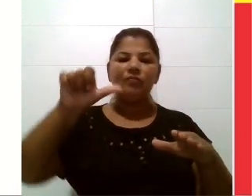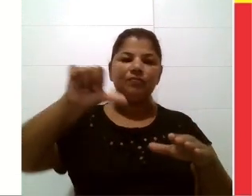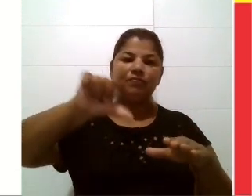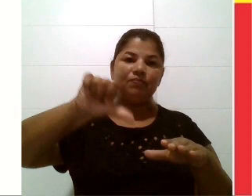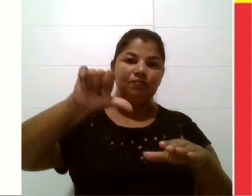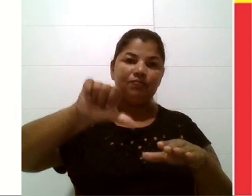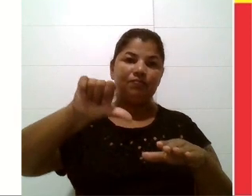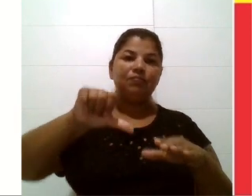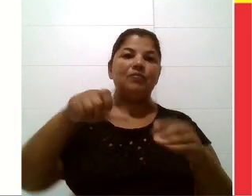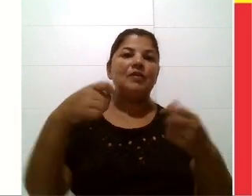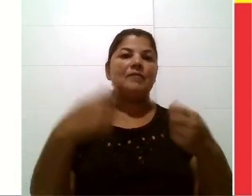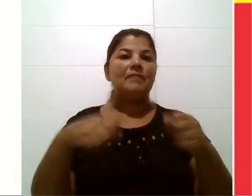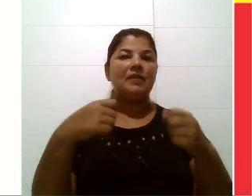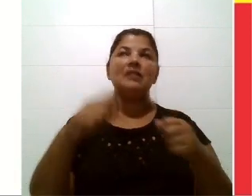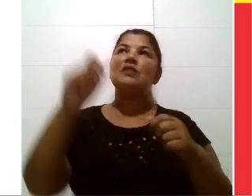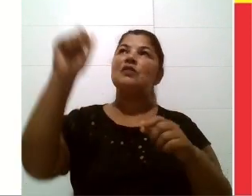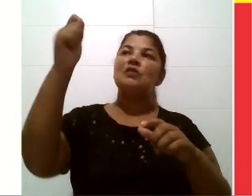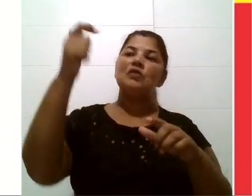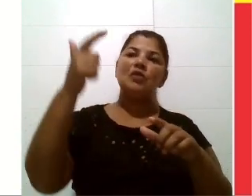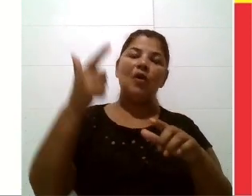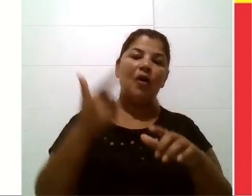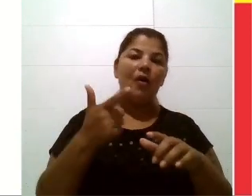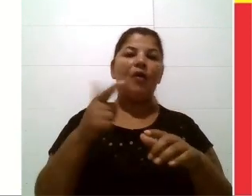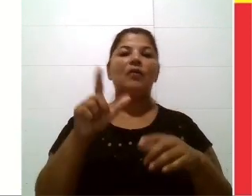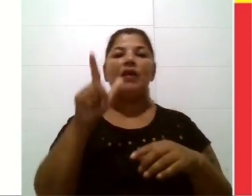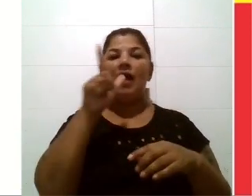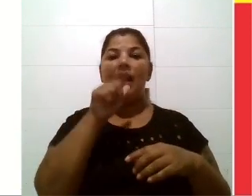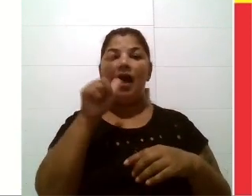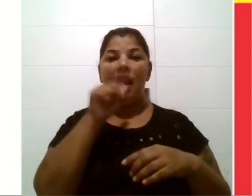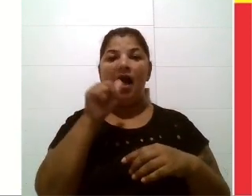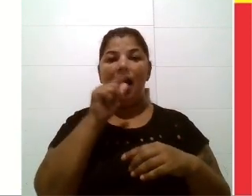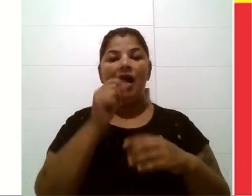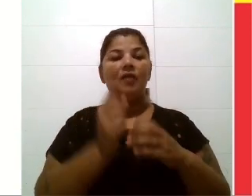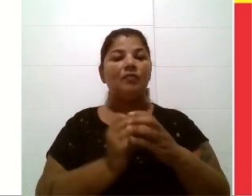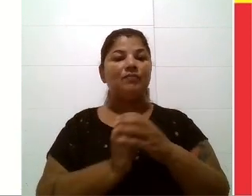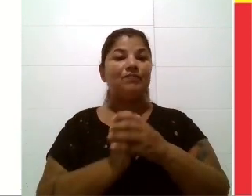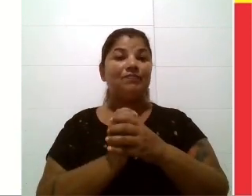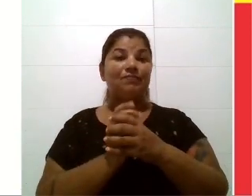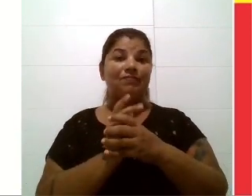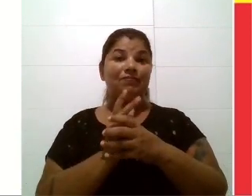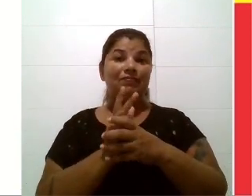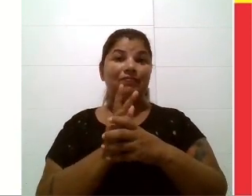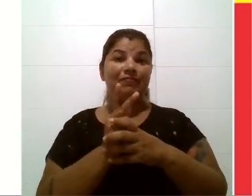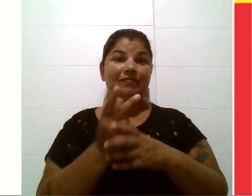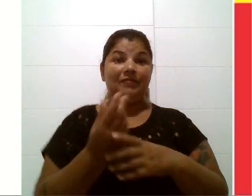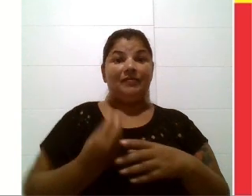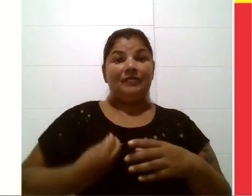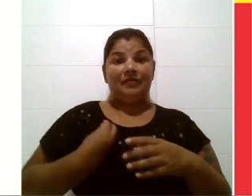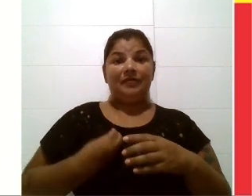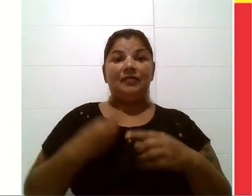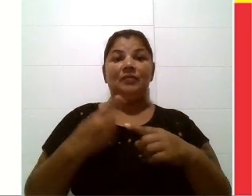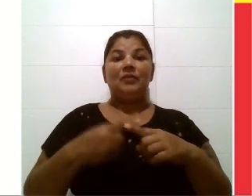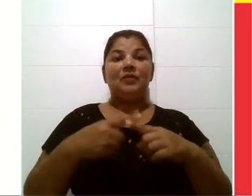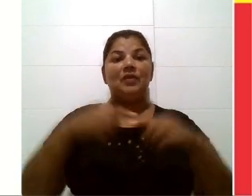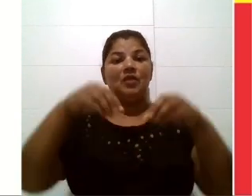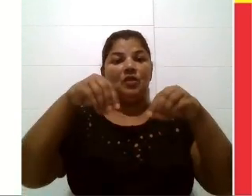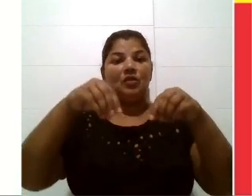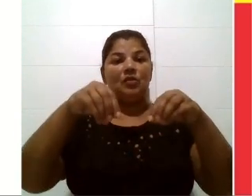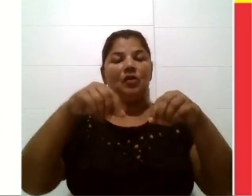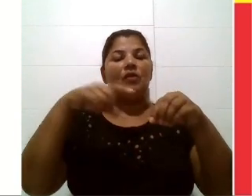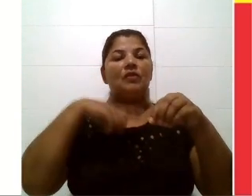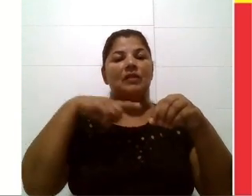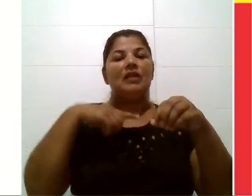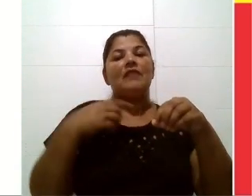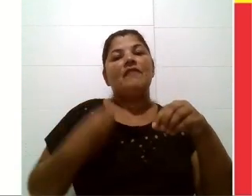que precisa receber sol, que precisa receber água para sobreviver, até porque o solo ele tem a sua camada de